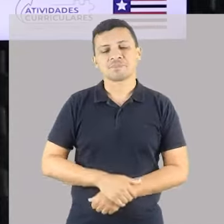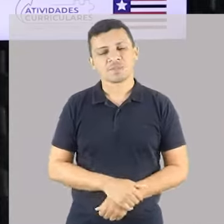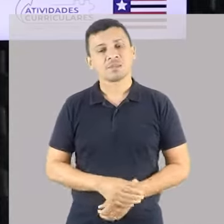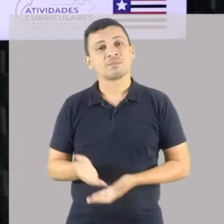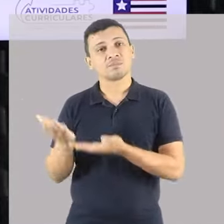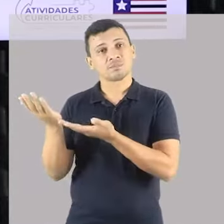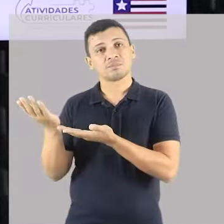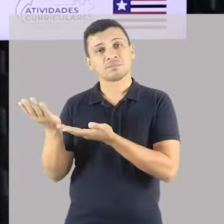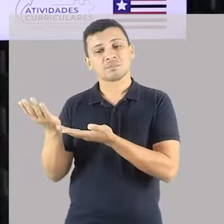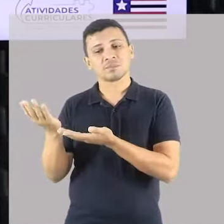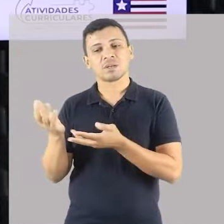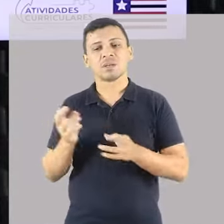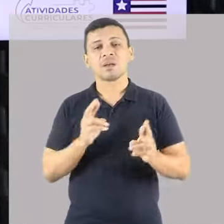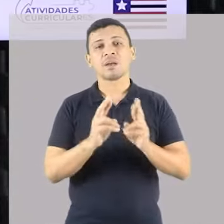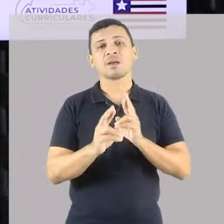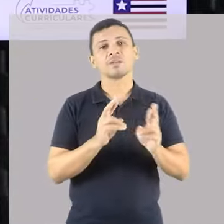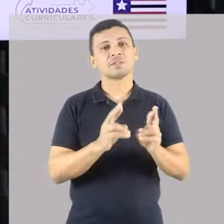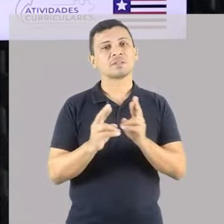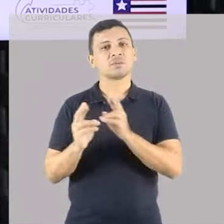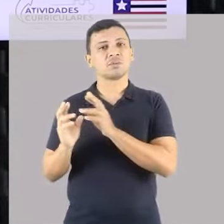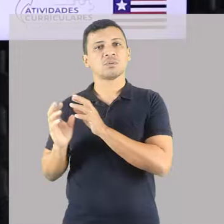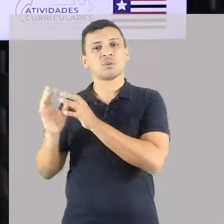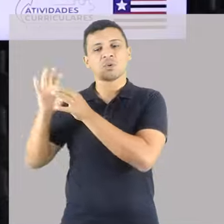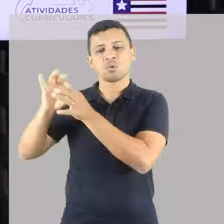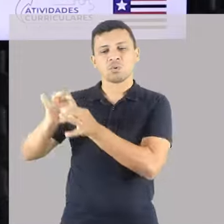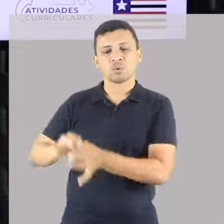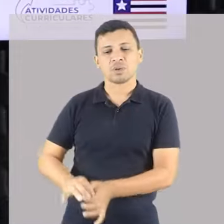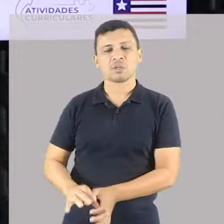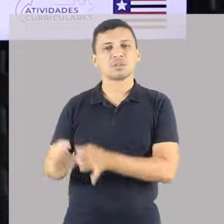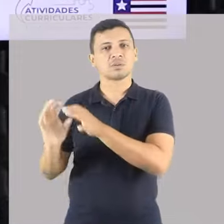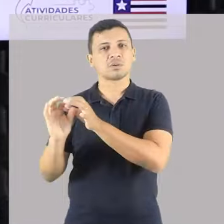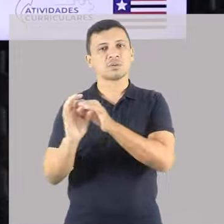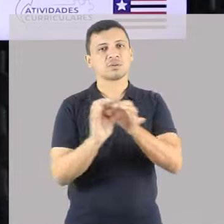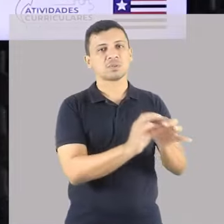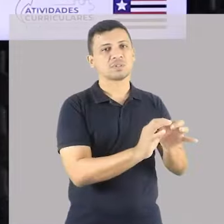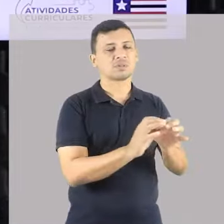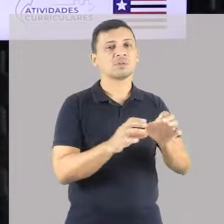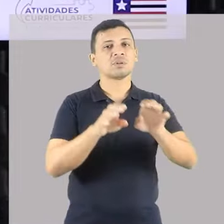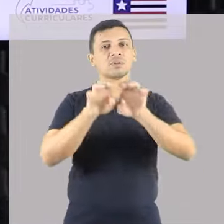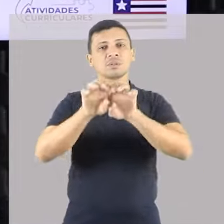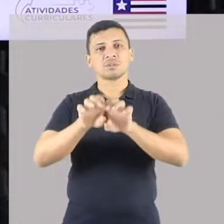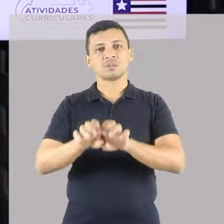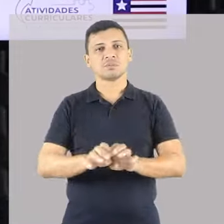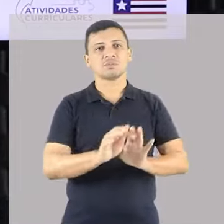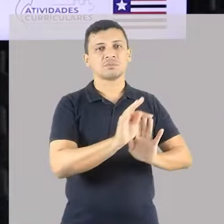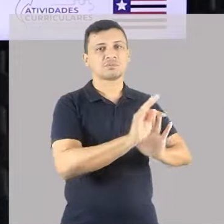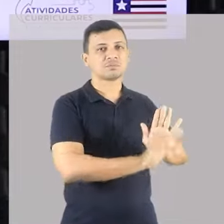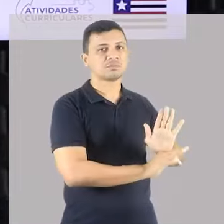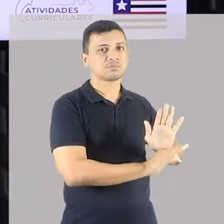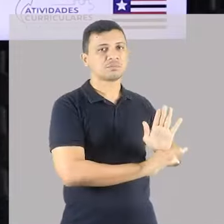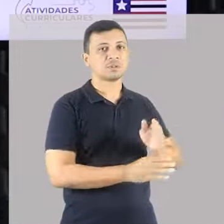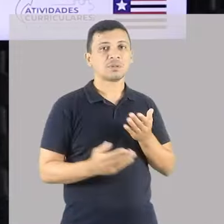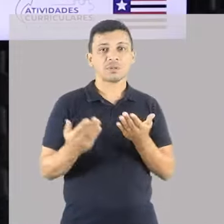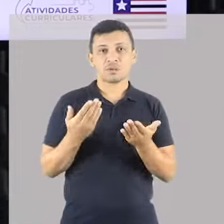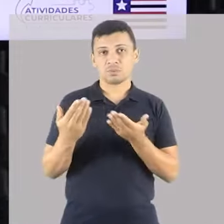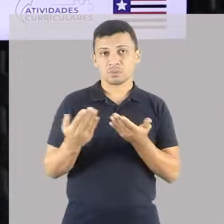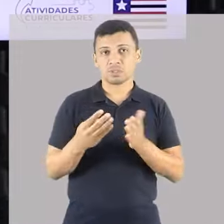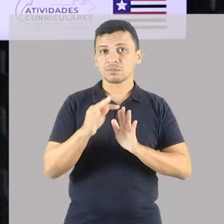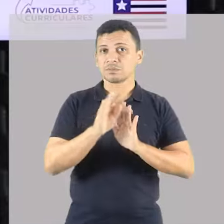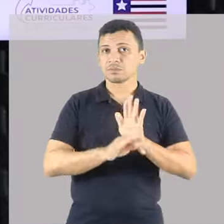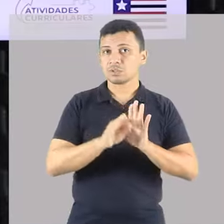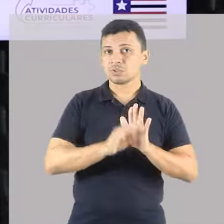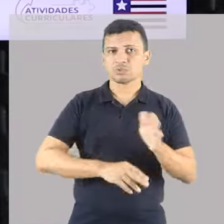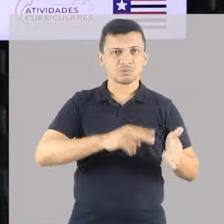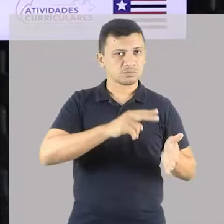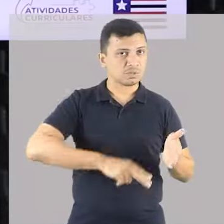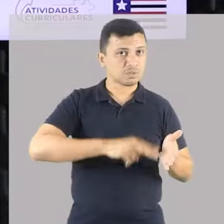falar sobre a relação entre coerência e coesão na estrutura textual isso é análise de texto interpretação